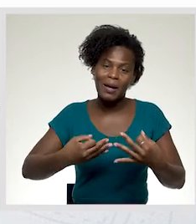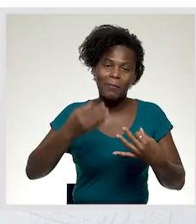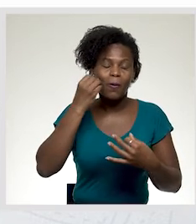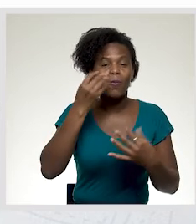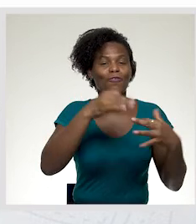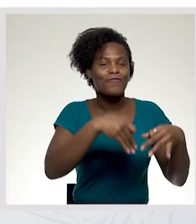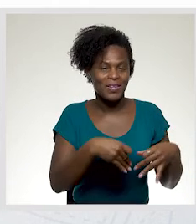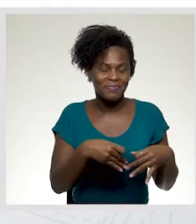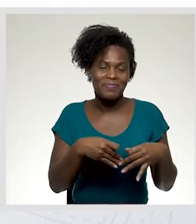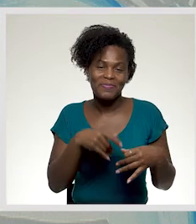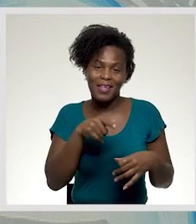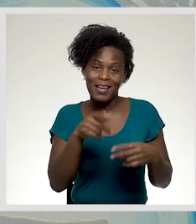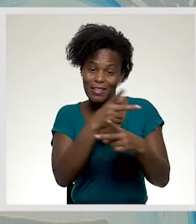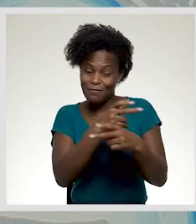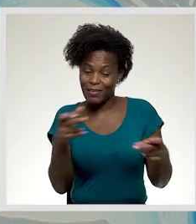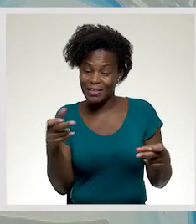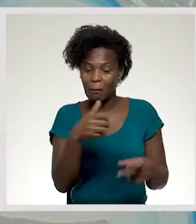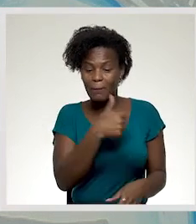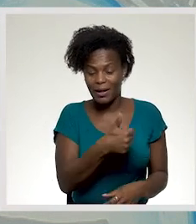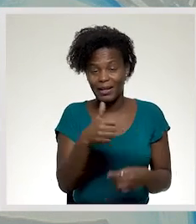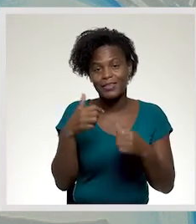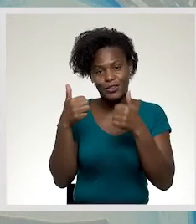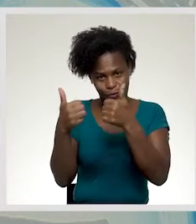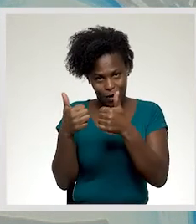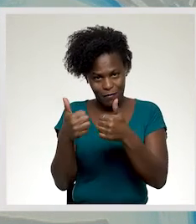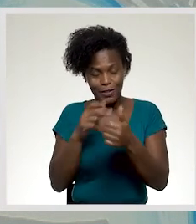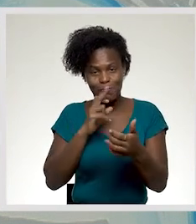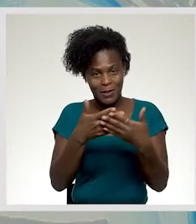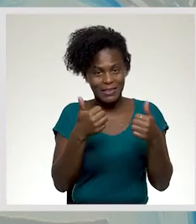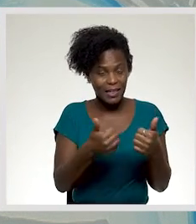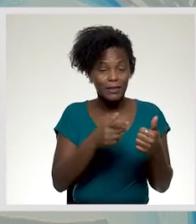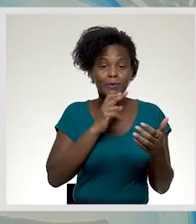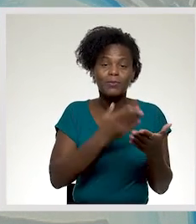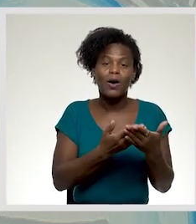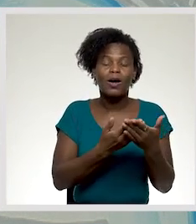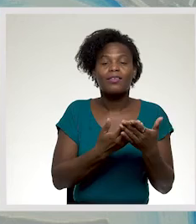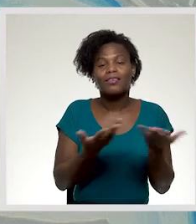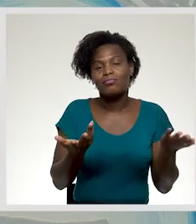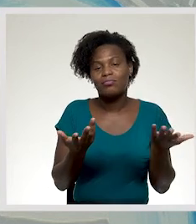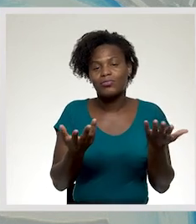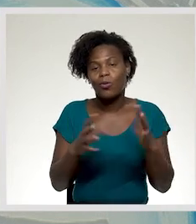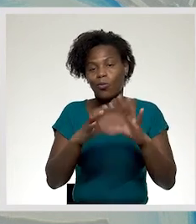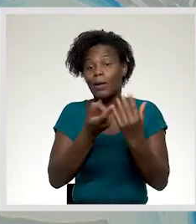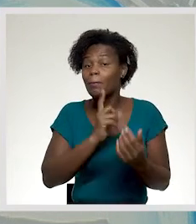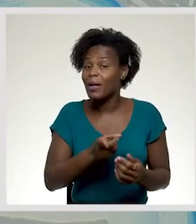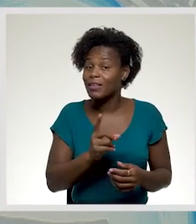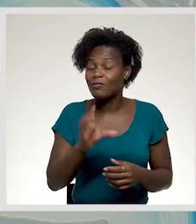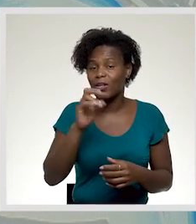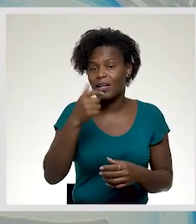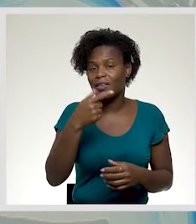como um fim. Esta linha está correta, vai de encontro à incondicionalidade do